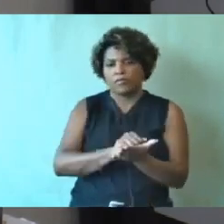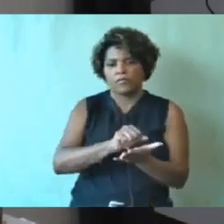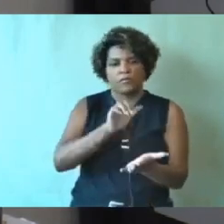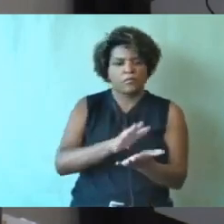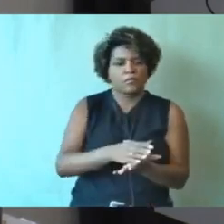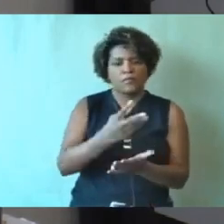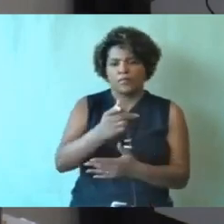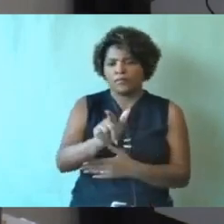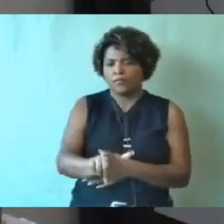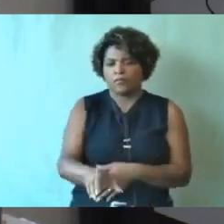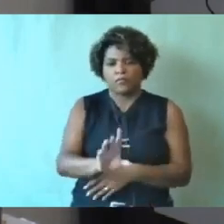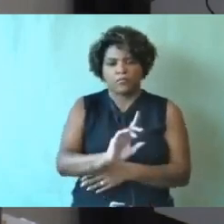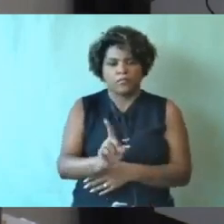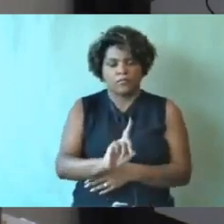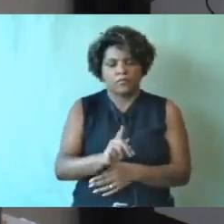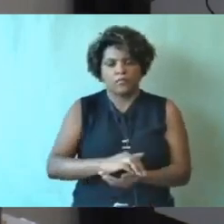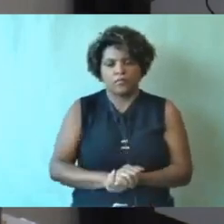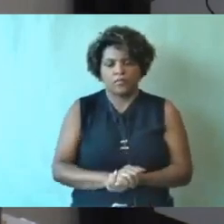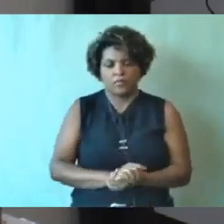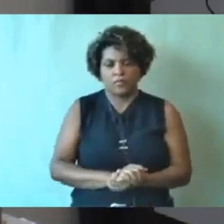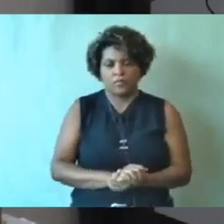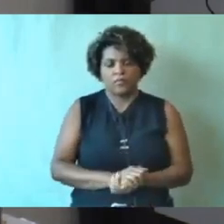cálculo da Câmara de Compensação, eu entendo que